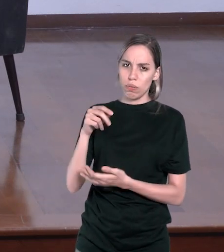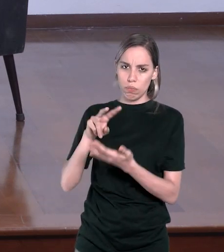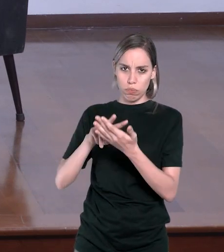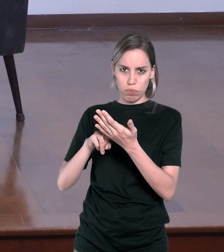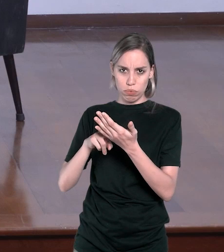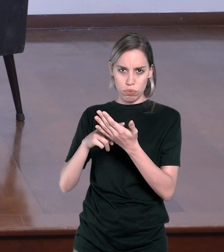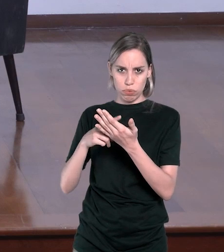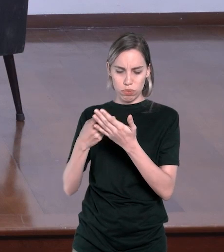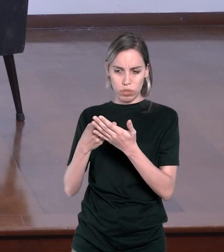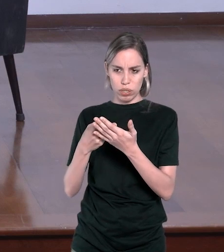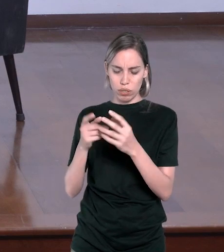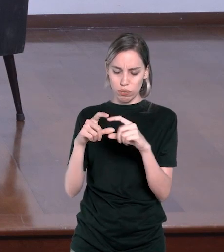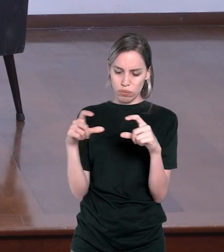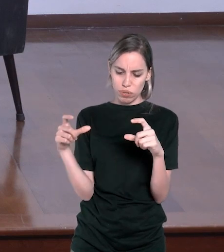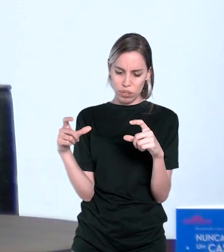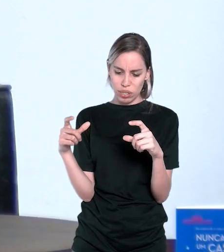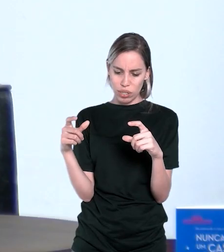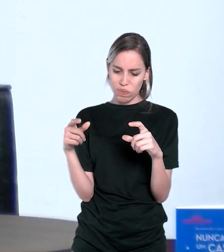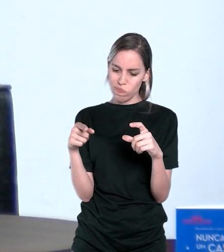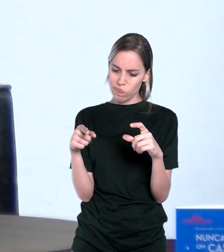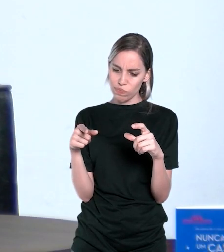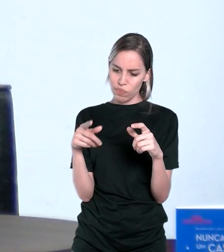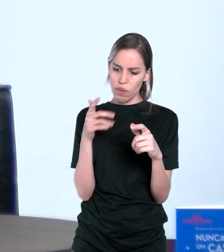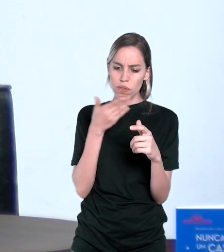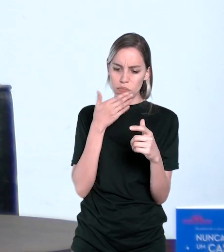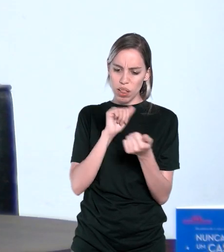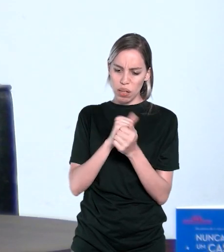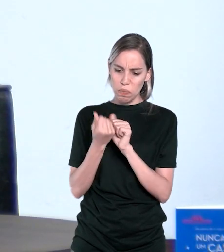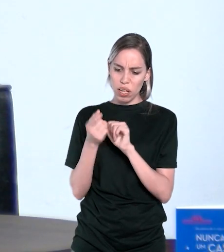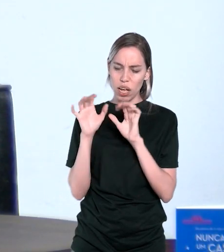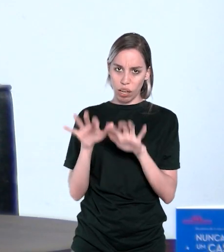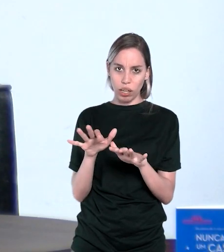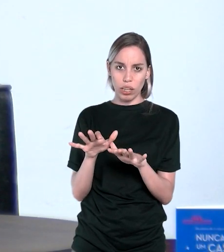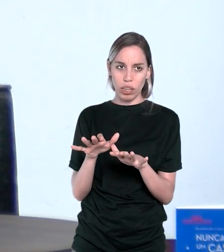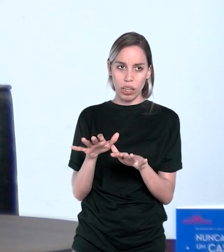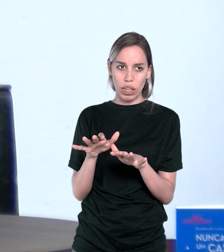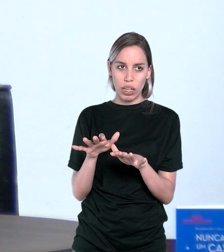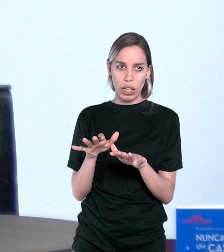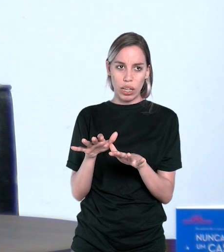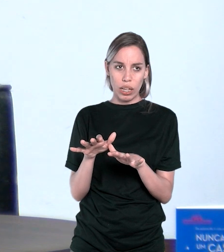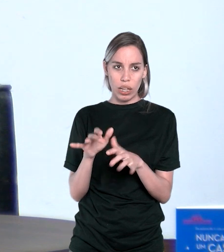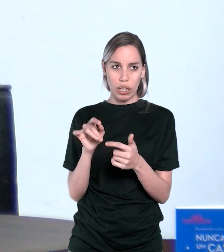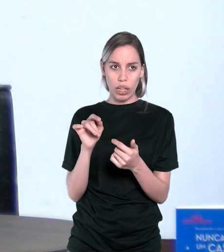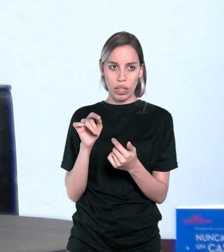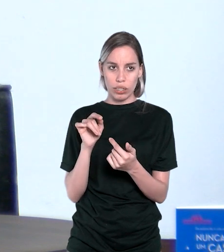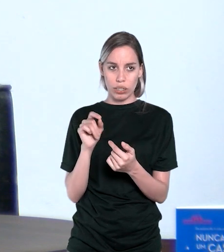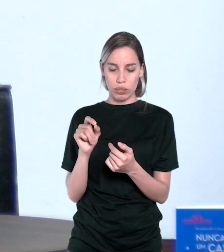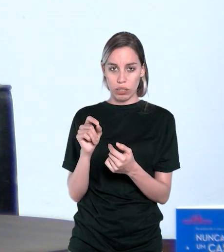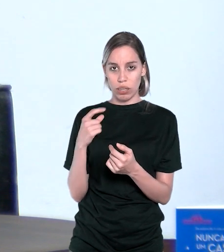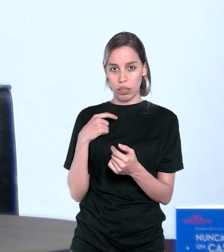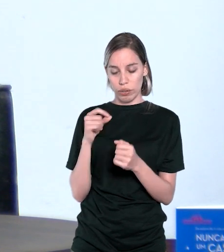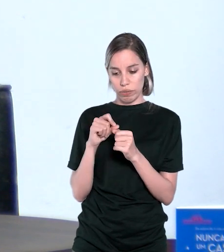dividida, sabe? Assim, mas não é a minha... Eu não consigo fazer esse primeiro twist essa